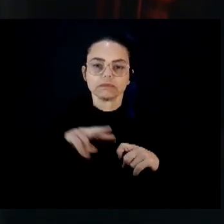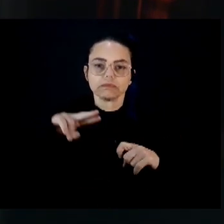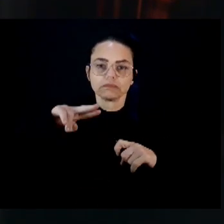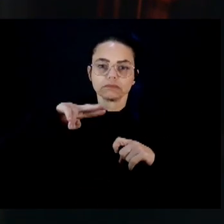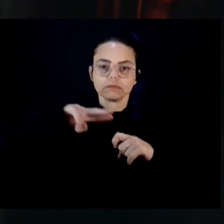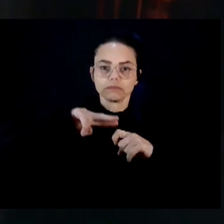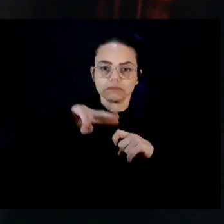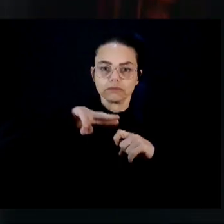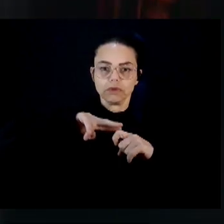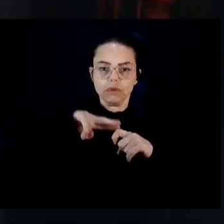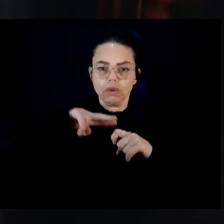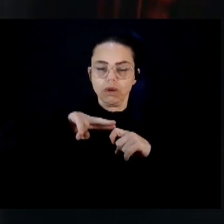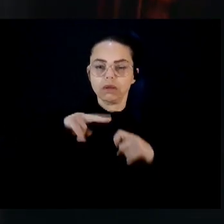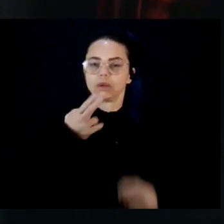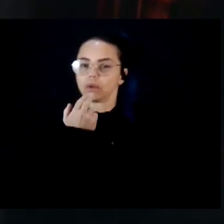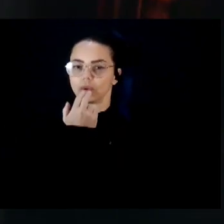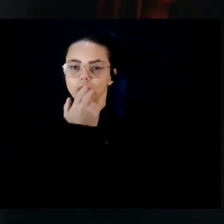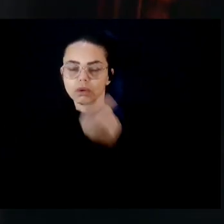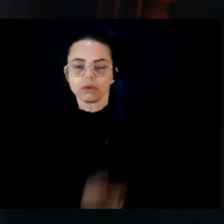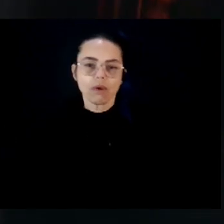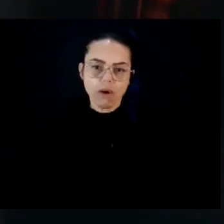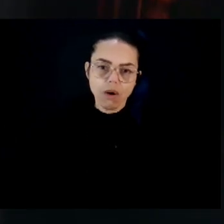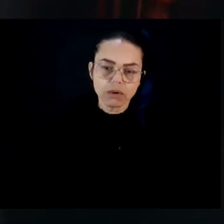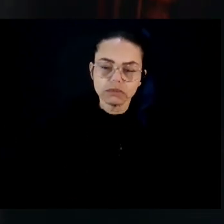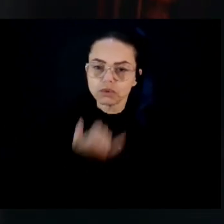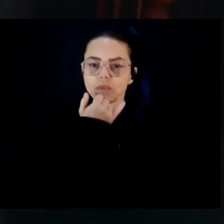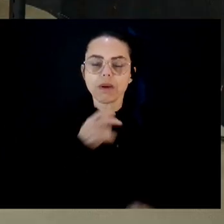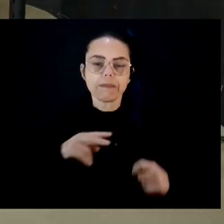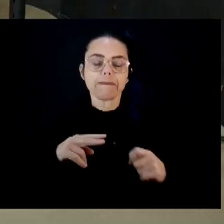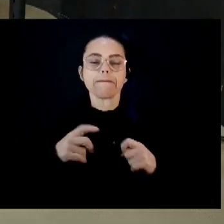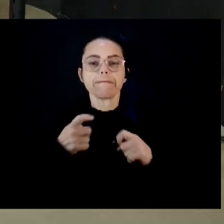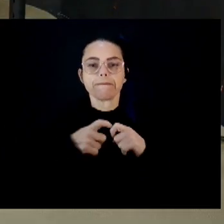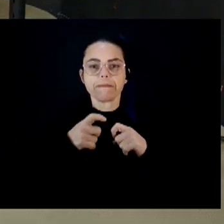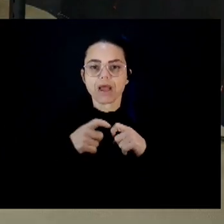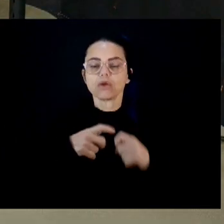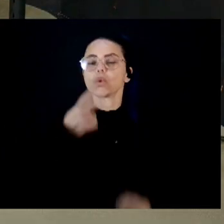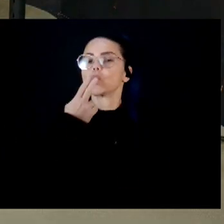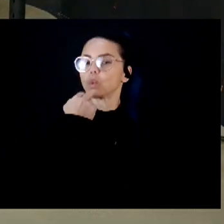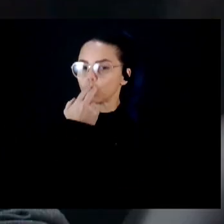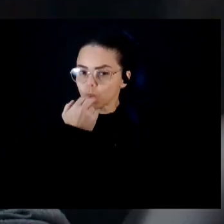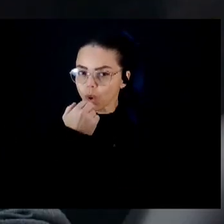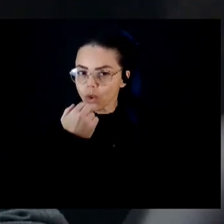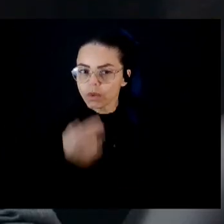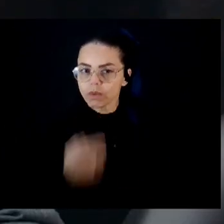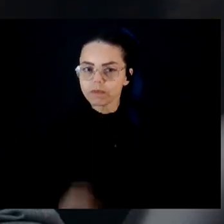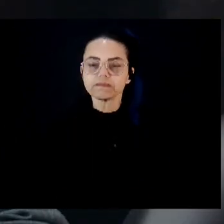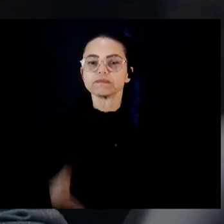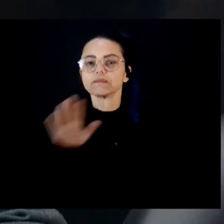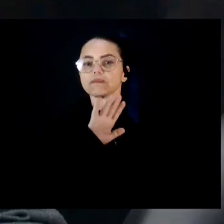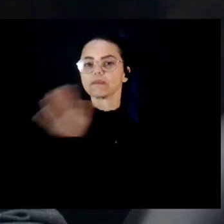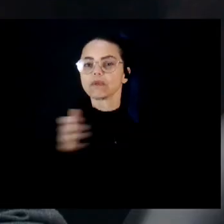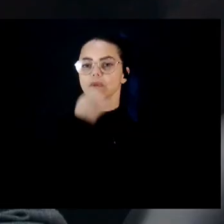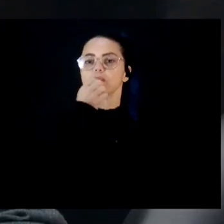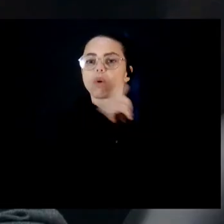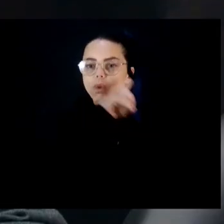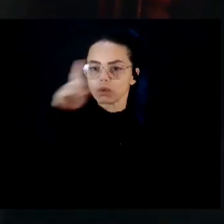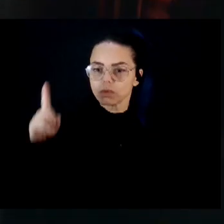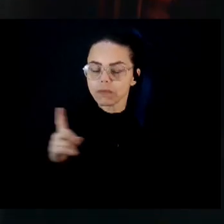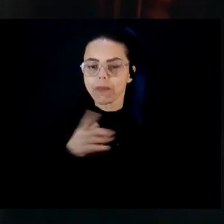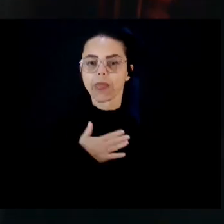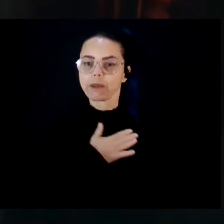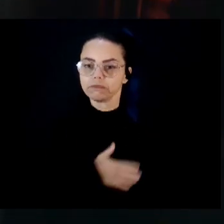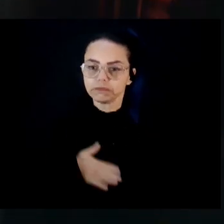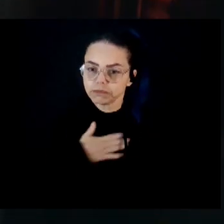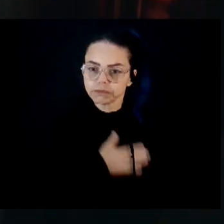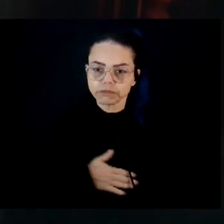Vantuilde Trindade. Seja muito bem-vindo, doutor. Bom dia, obrigada pela sua presença. Bom dia, Rúbia. Bom dia a todos. É um prazer estar aqui com vocês. Muito